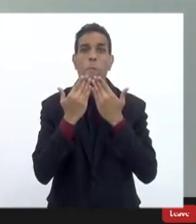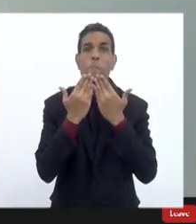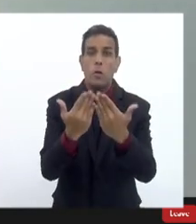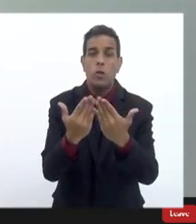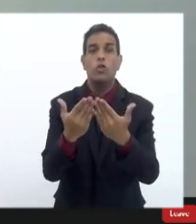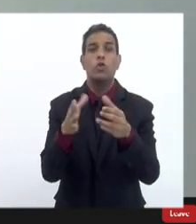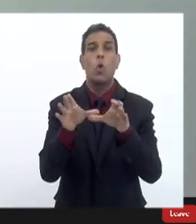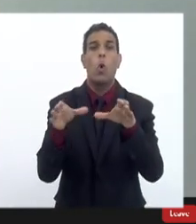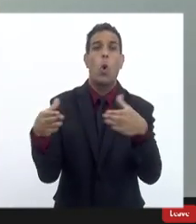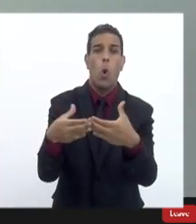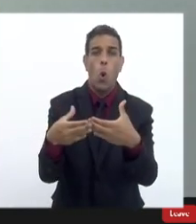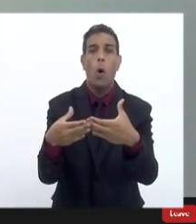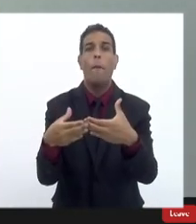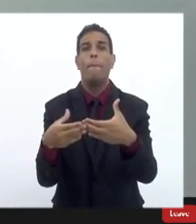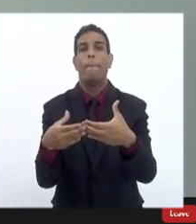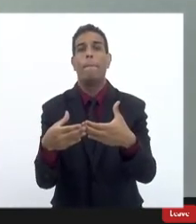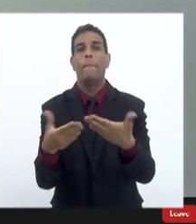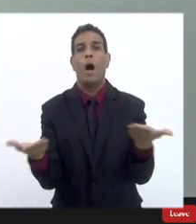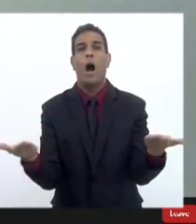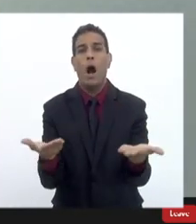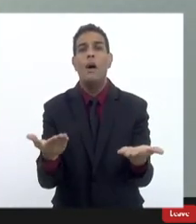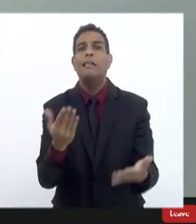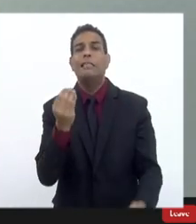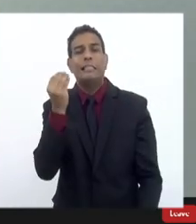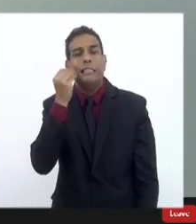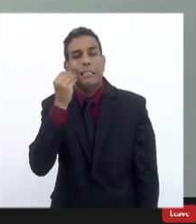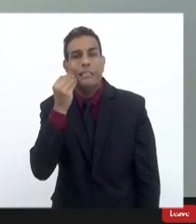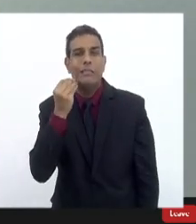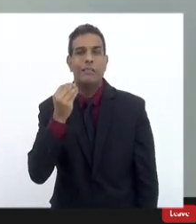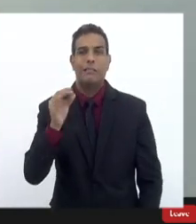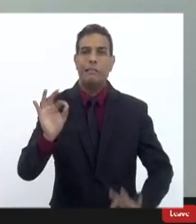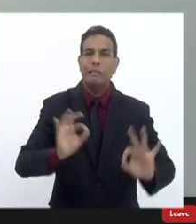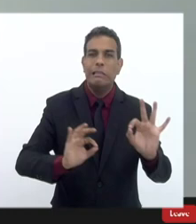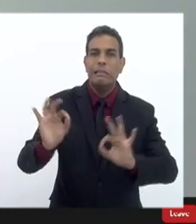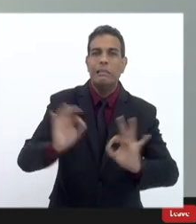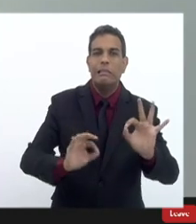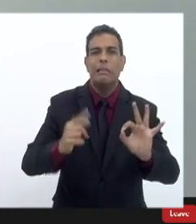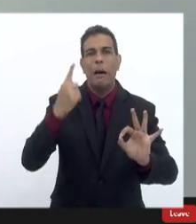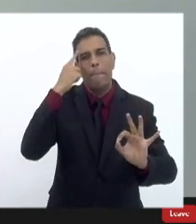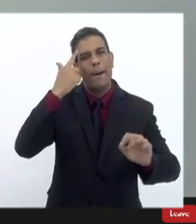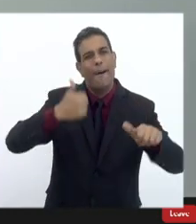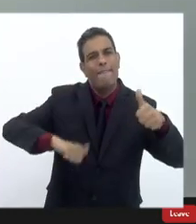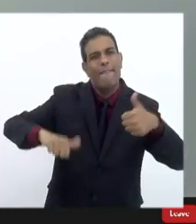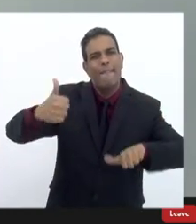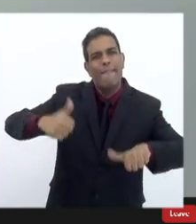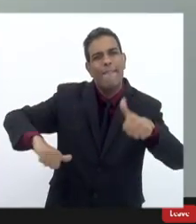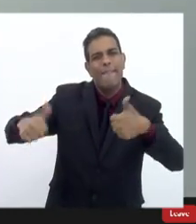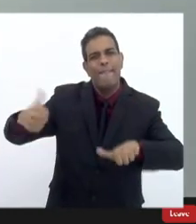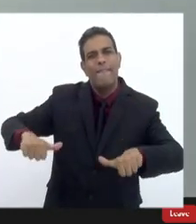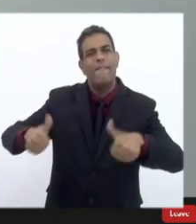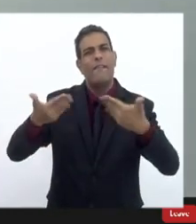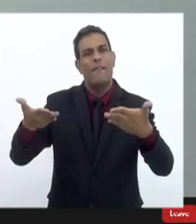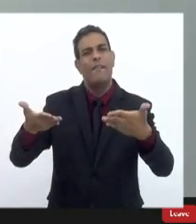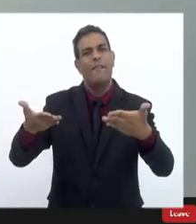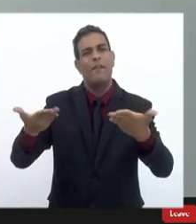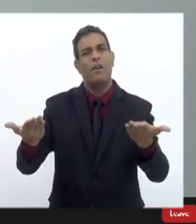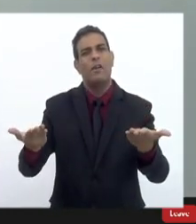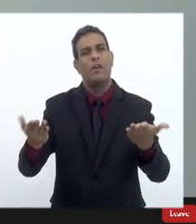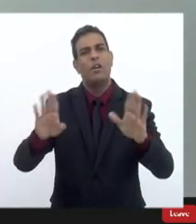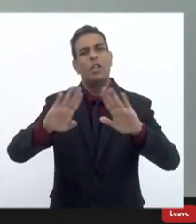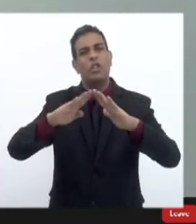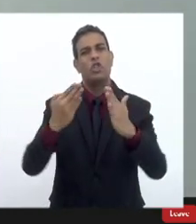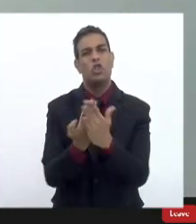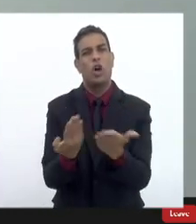ganhamos isso em primeiro e segundo grau, e agora estamos tentando reavaliar toda essa reorganização que importou em fechamento de